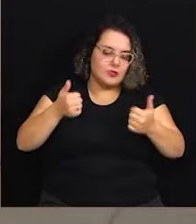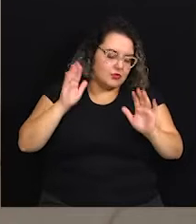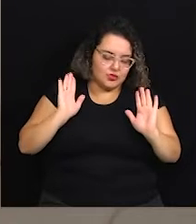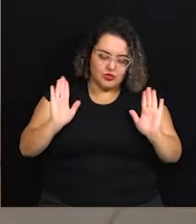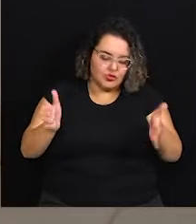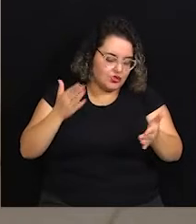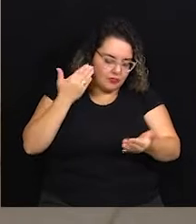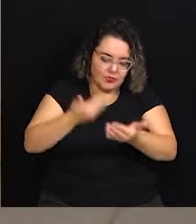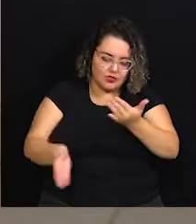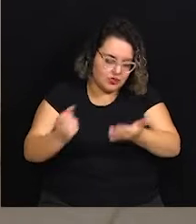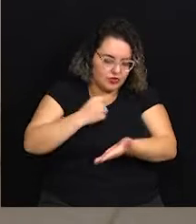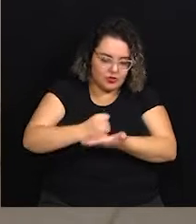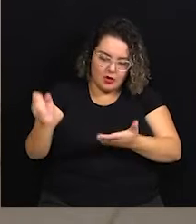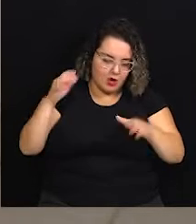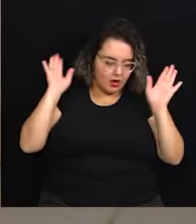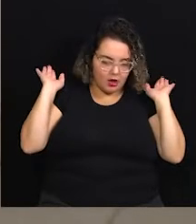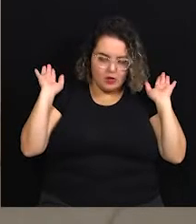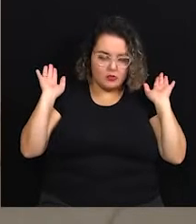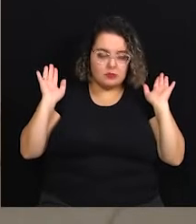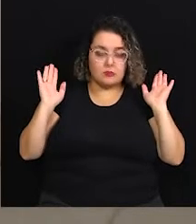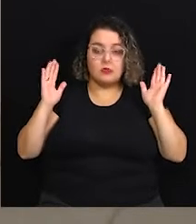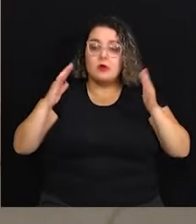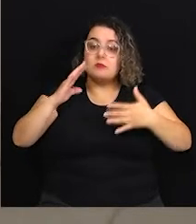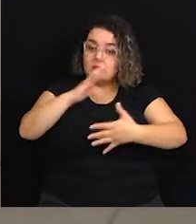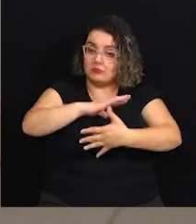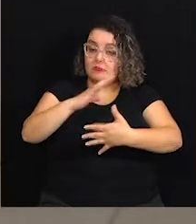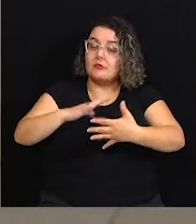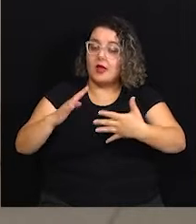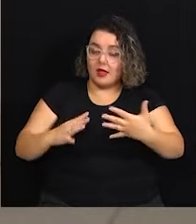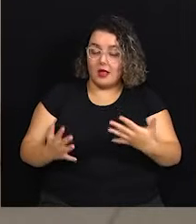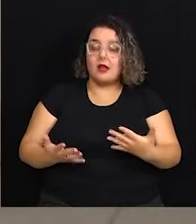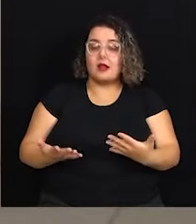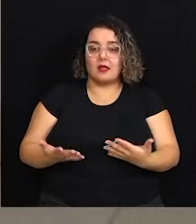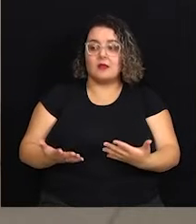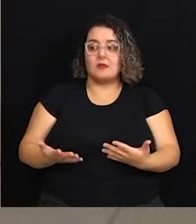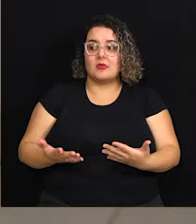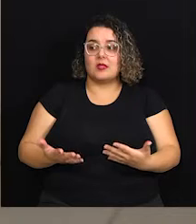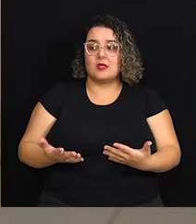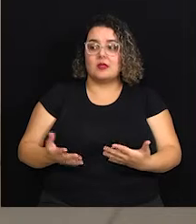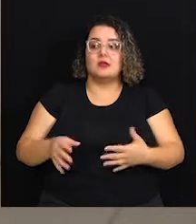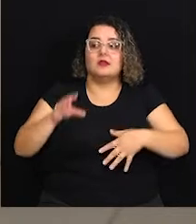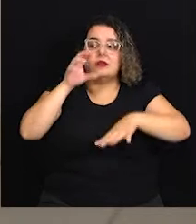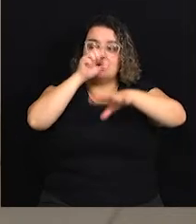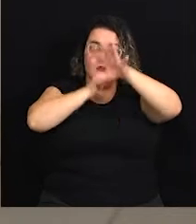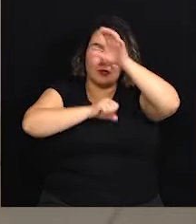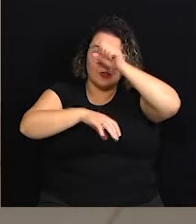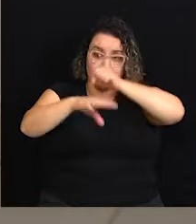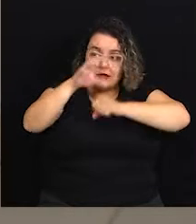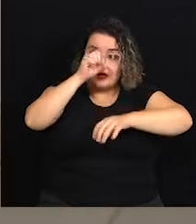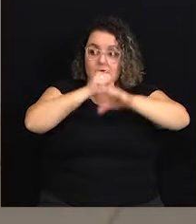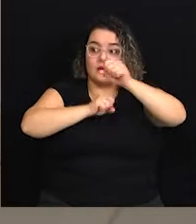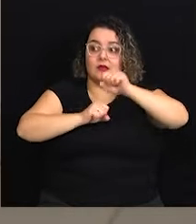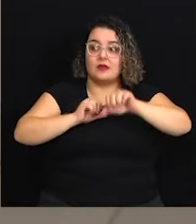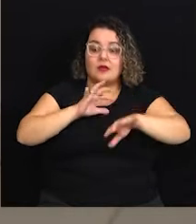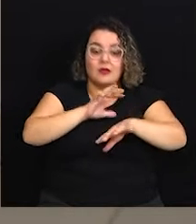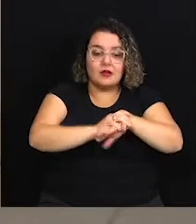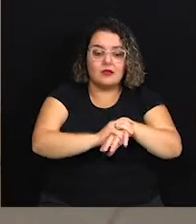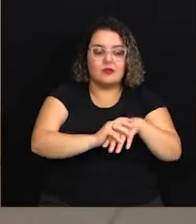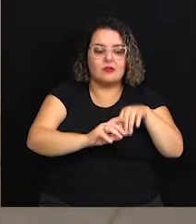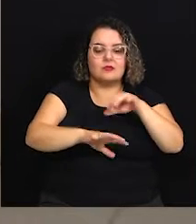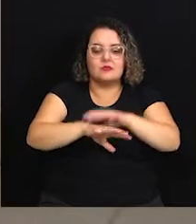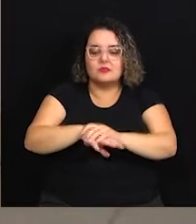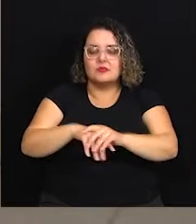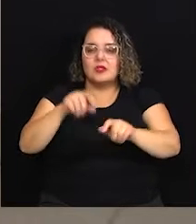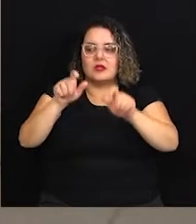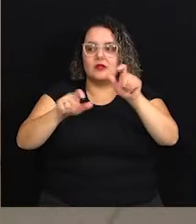perdi, né? Mas a Libras é uma coisa assim, que a gente aprende o tato com as